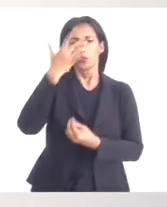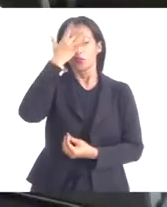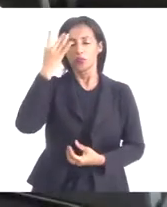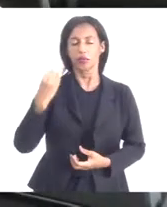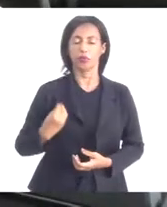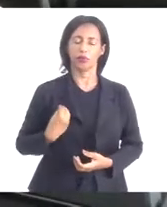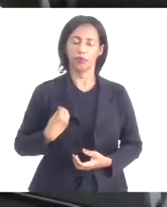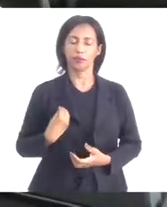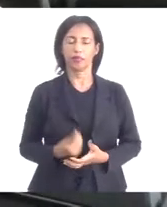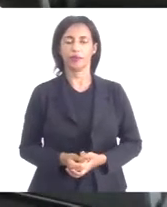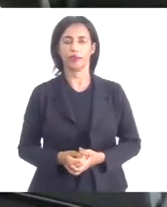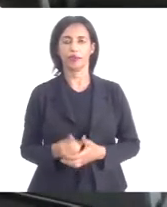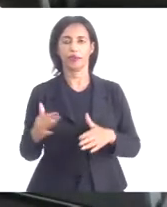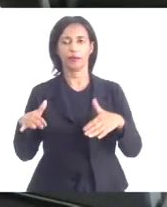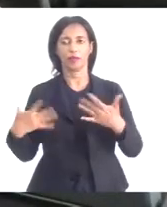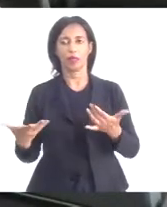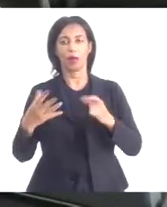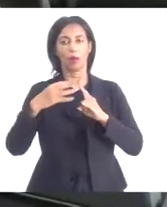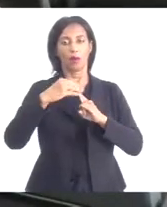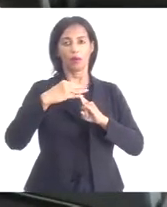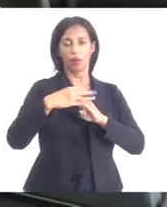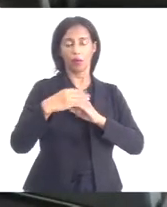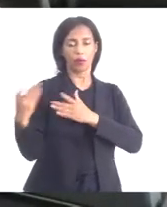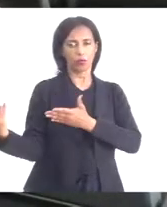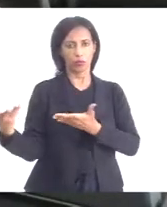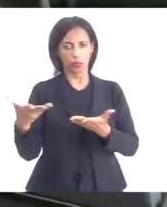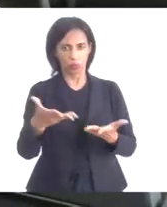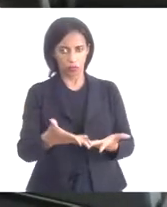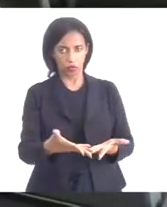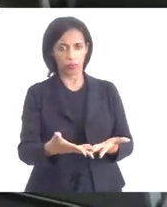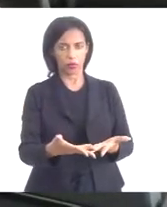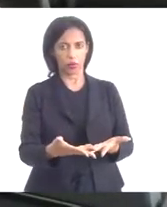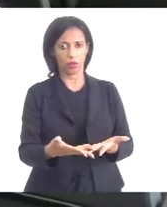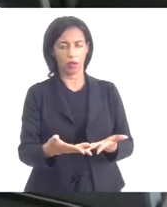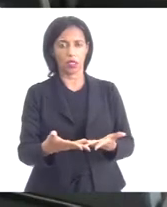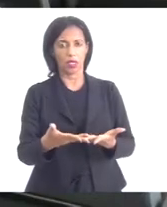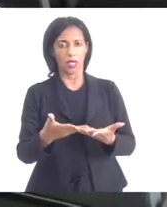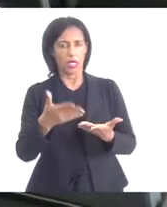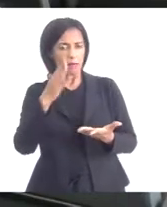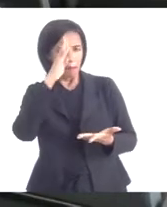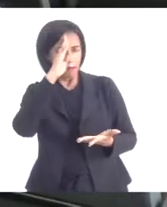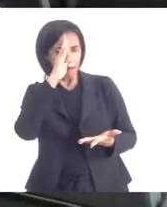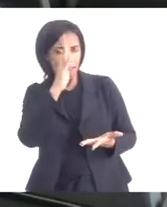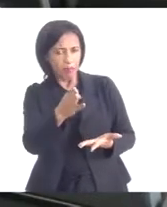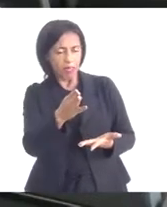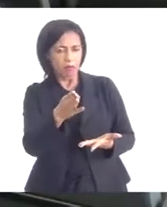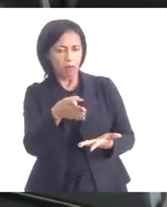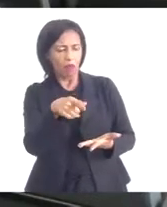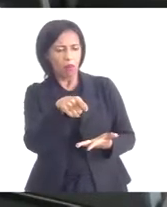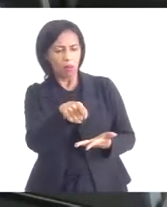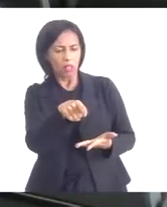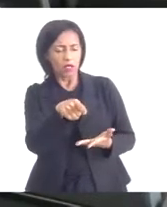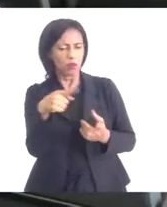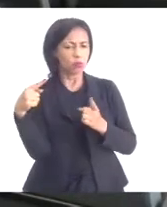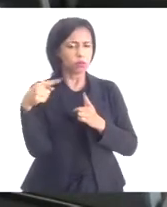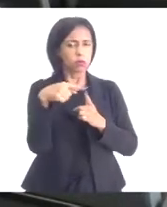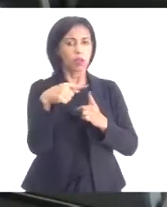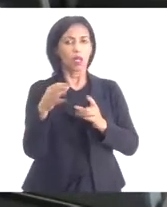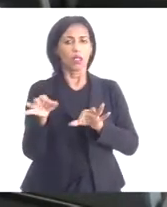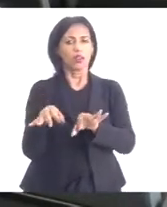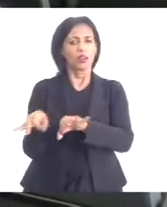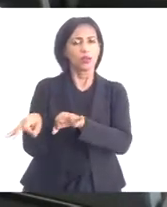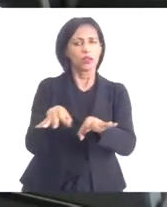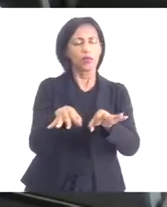sobreviverem Então assim o crush trouxe é esse elemento o grau de fazer um